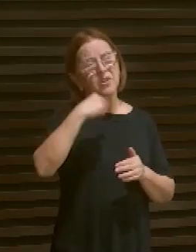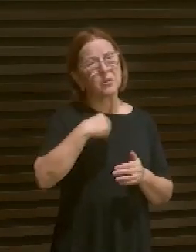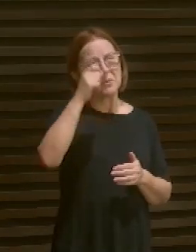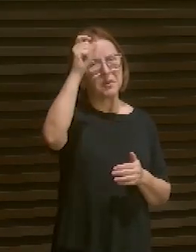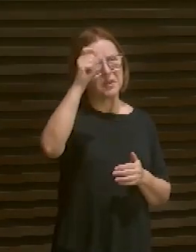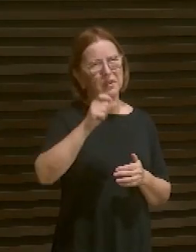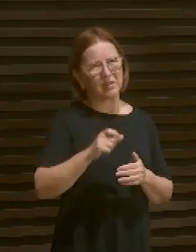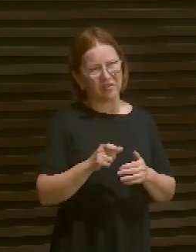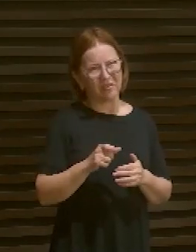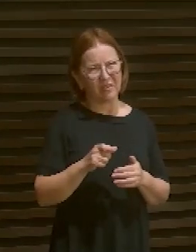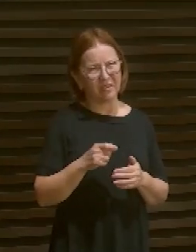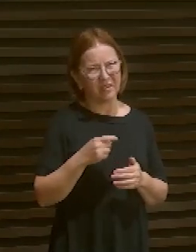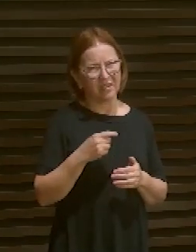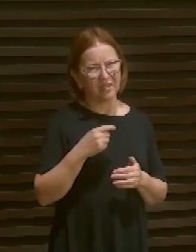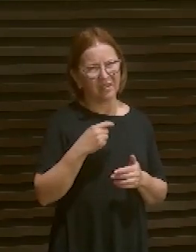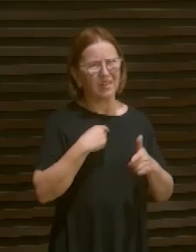em desavença.